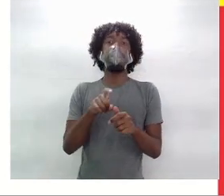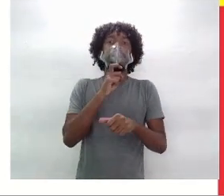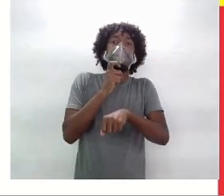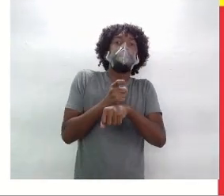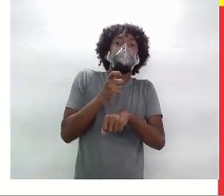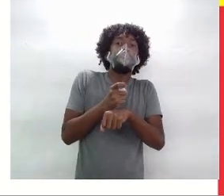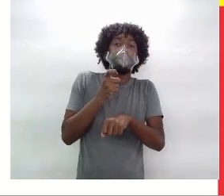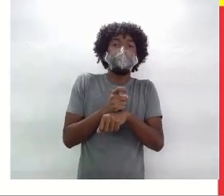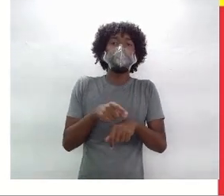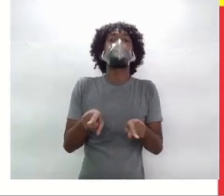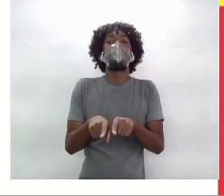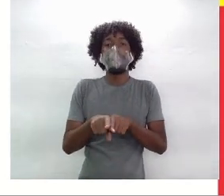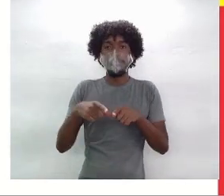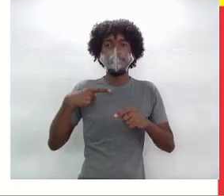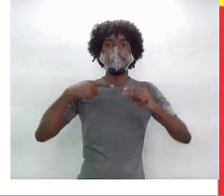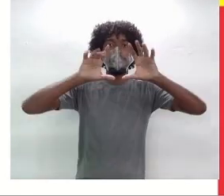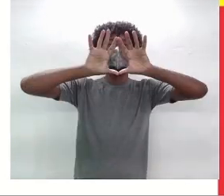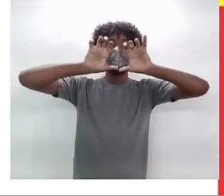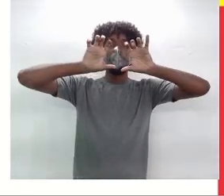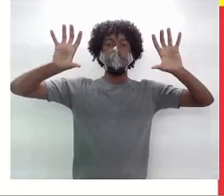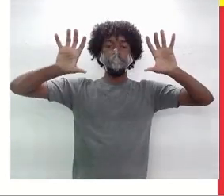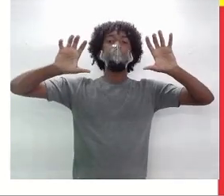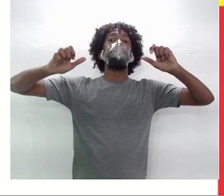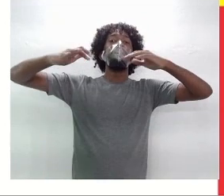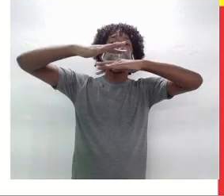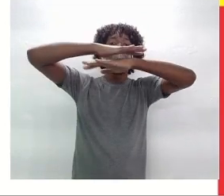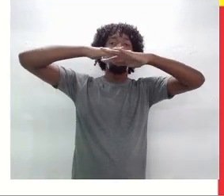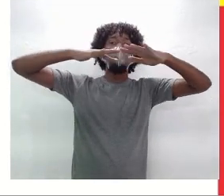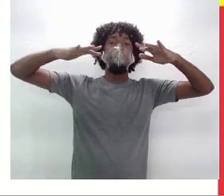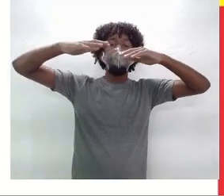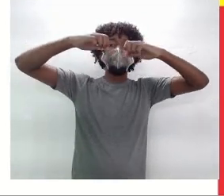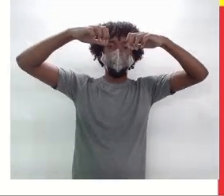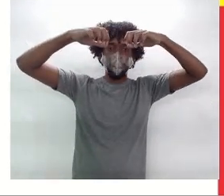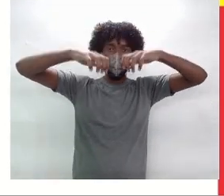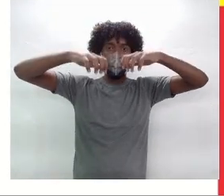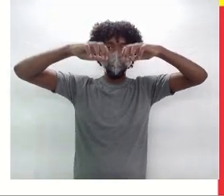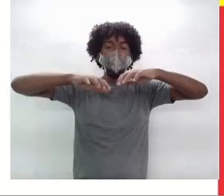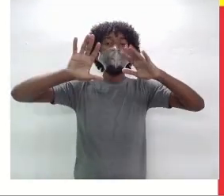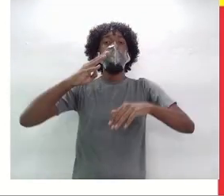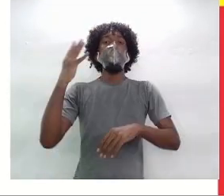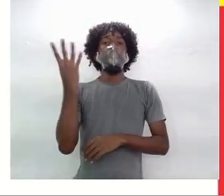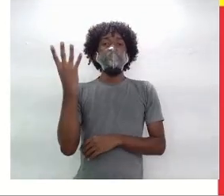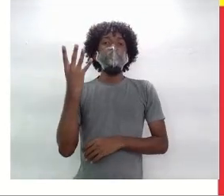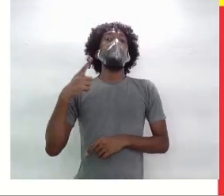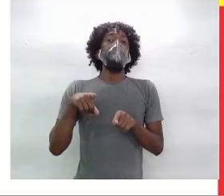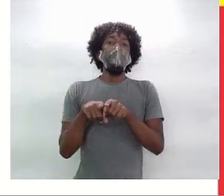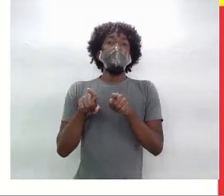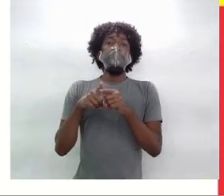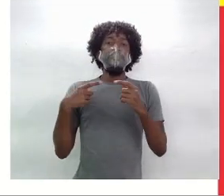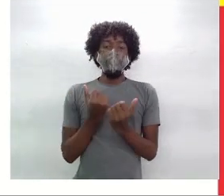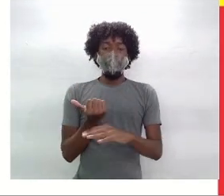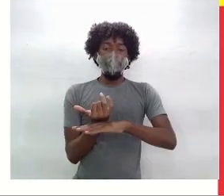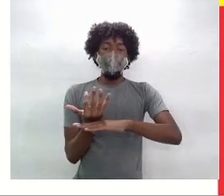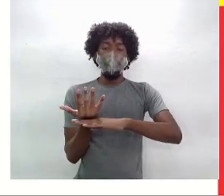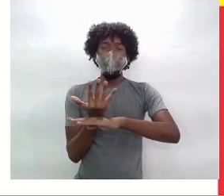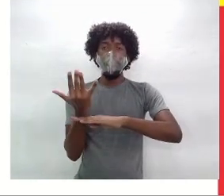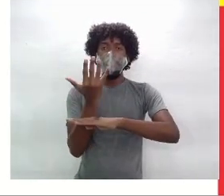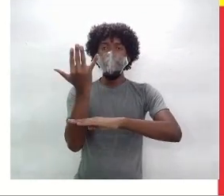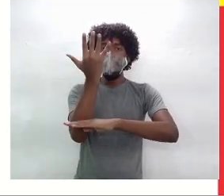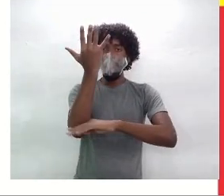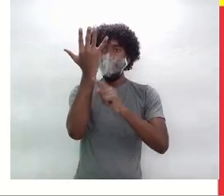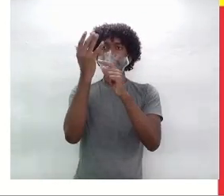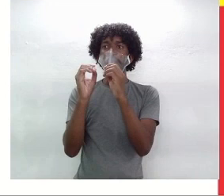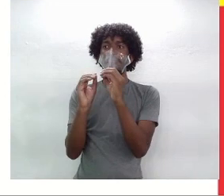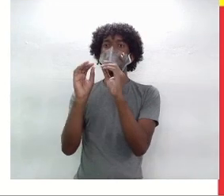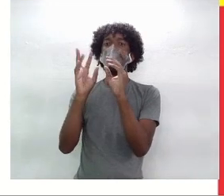sua precipitação. O 4, a gente tem a formação também de nuvens. É lógico que